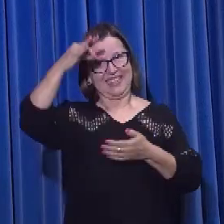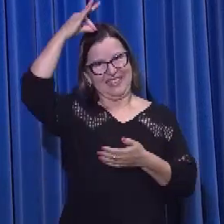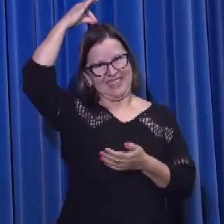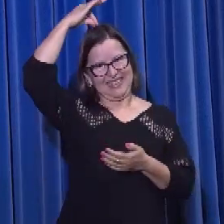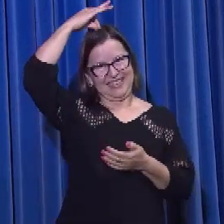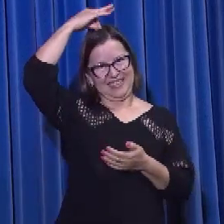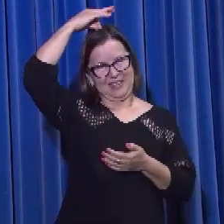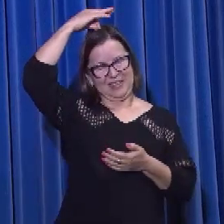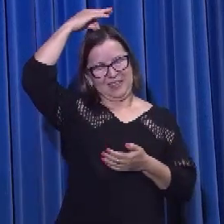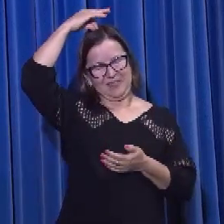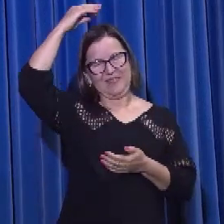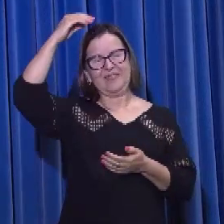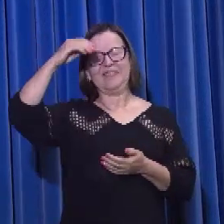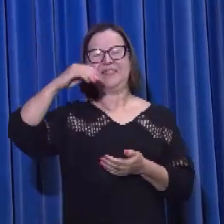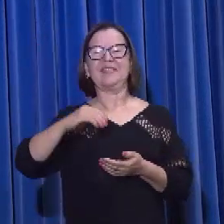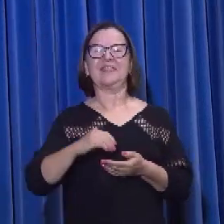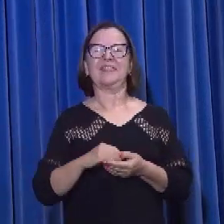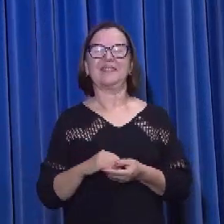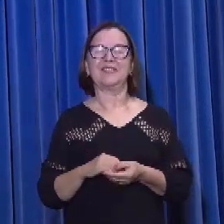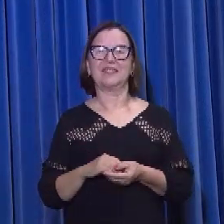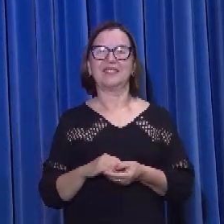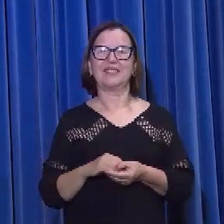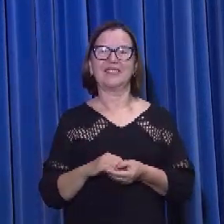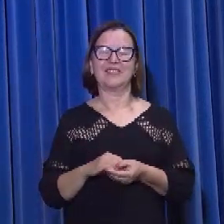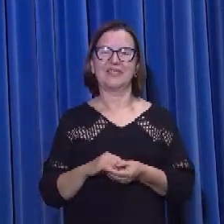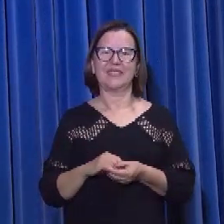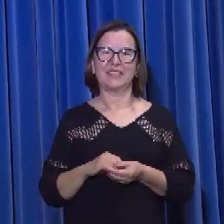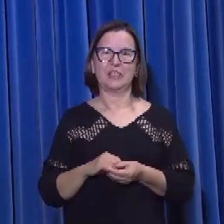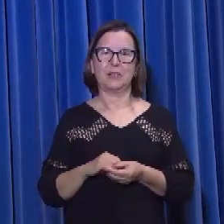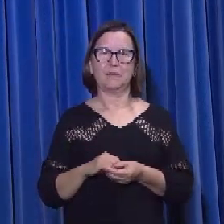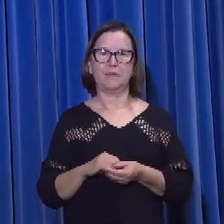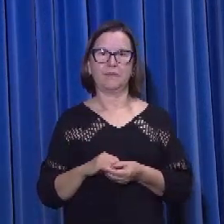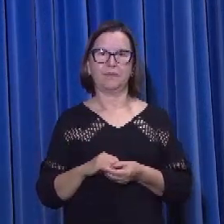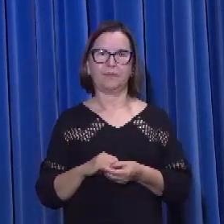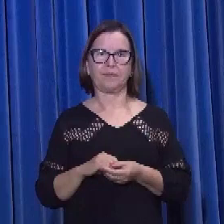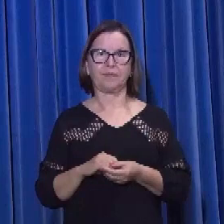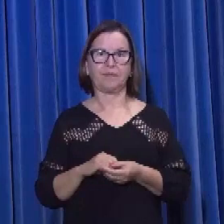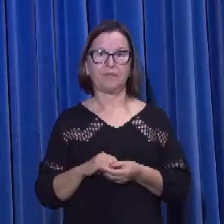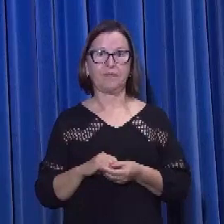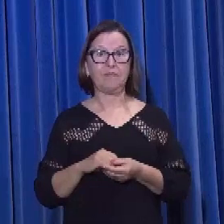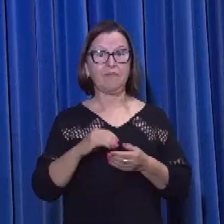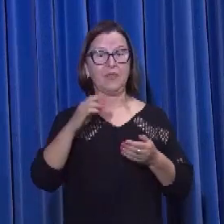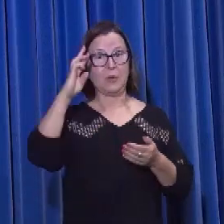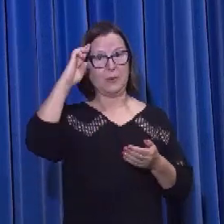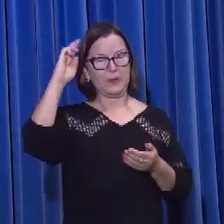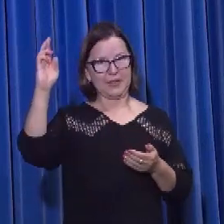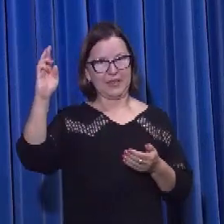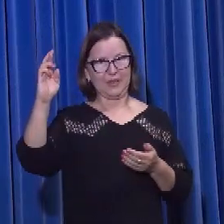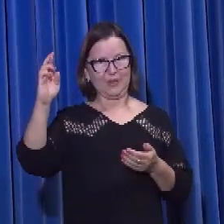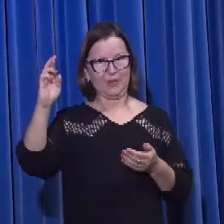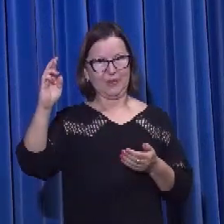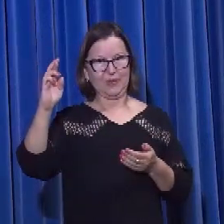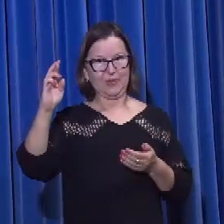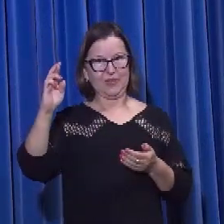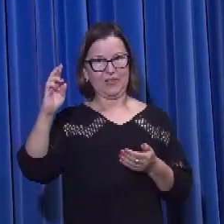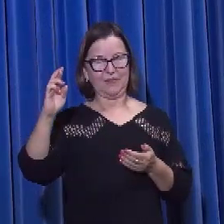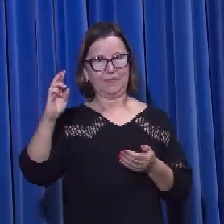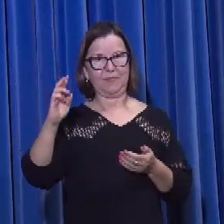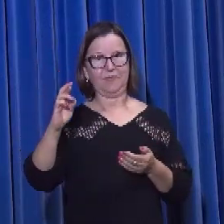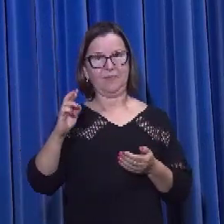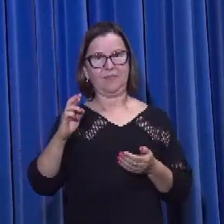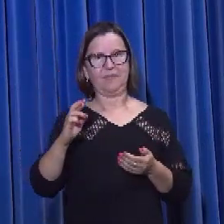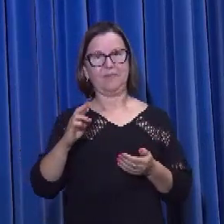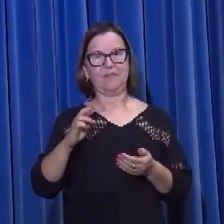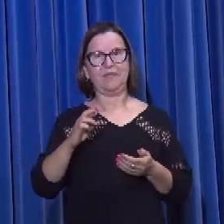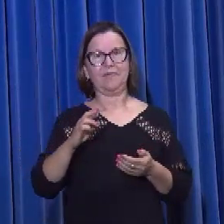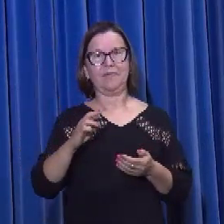espiritualmente mortos. Ou seja, Ele tirou você da morte e o transportou para o reino do seu